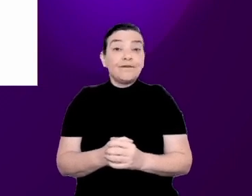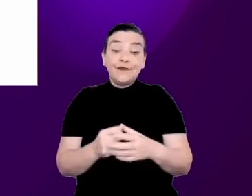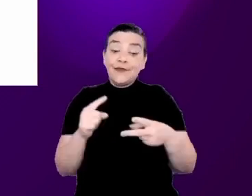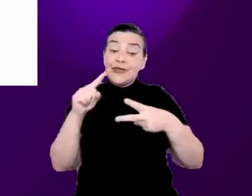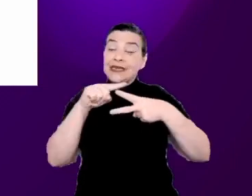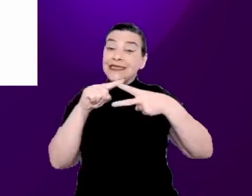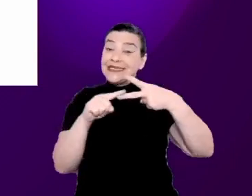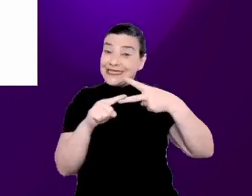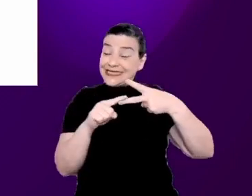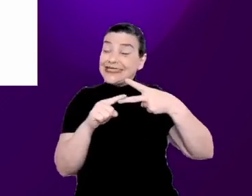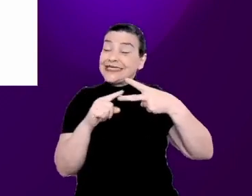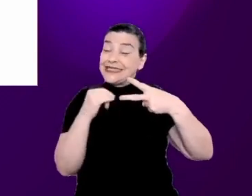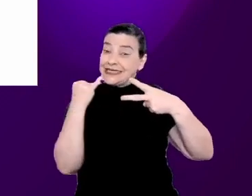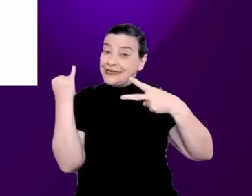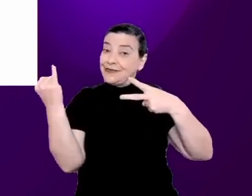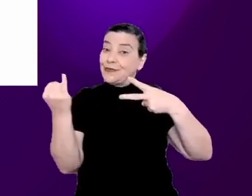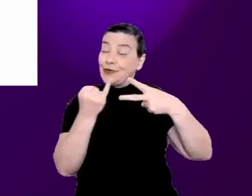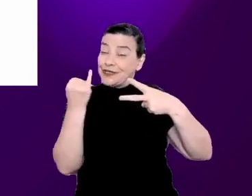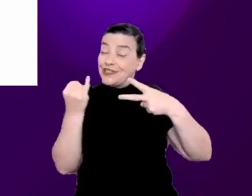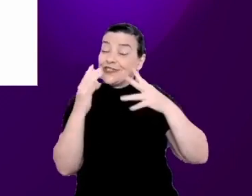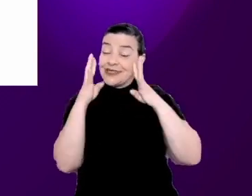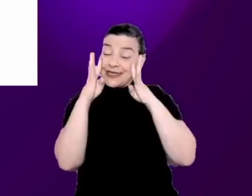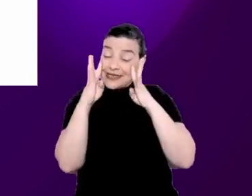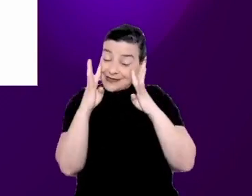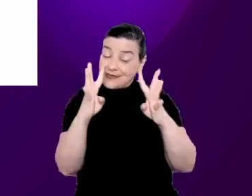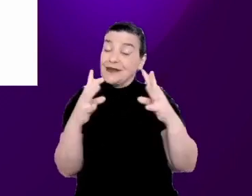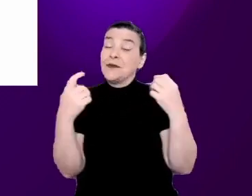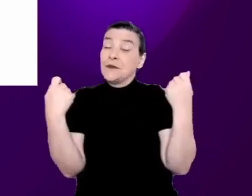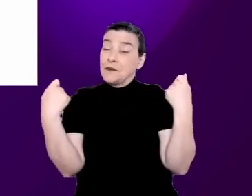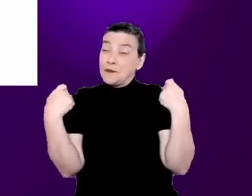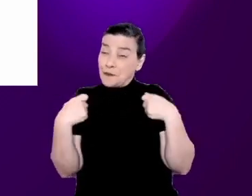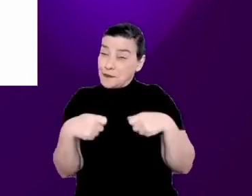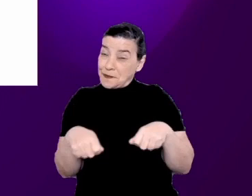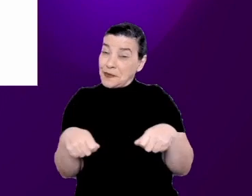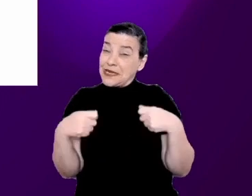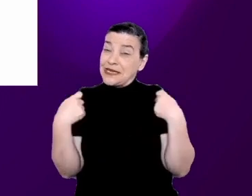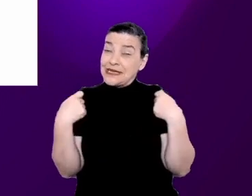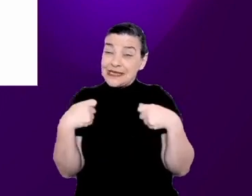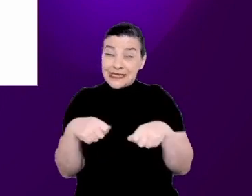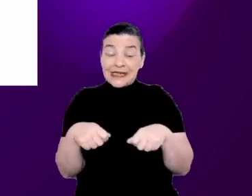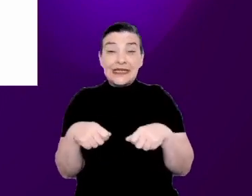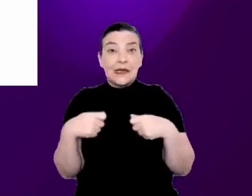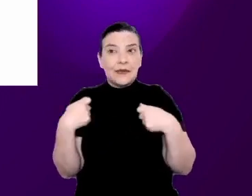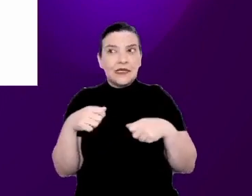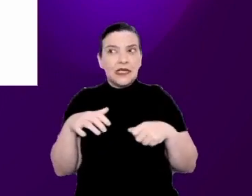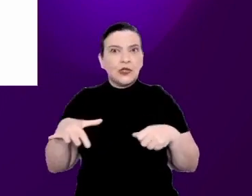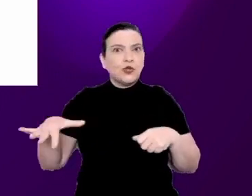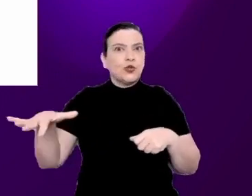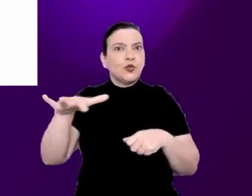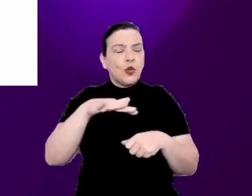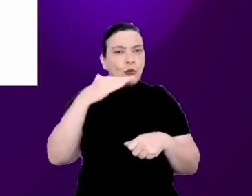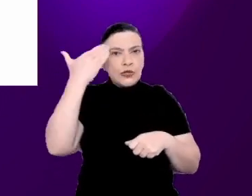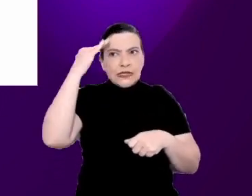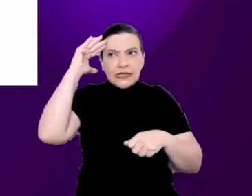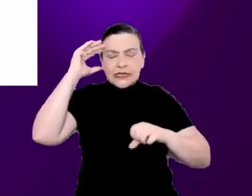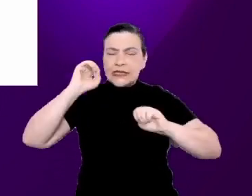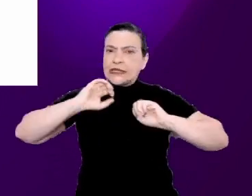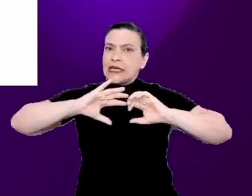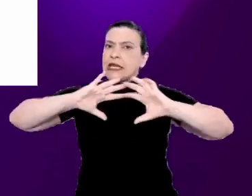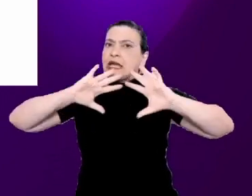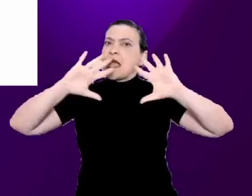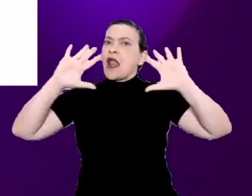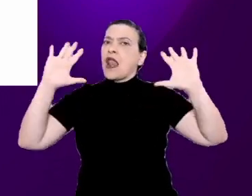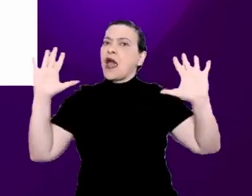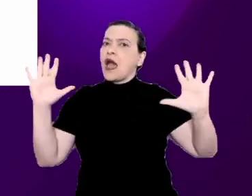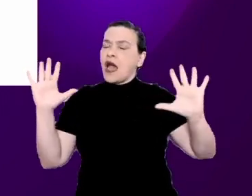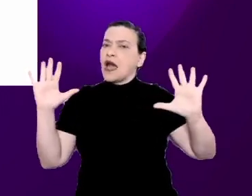pontos de grande fragilidade ou aqueles que têm que nos despertar maior vigilância quando a gente fala